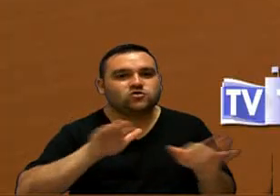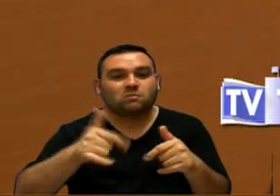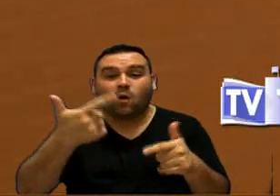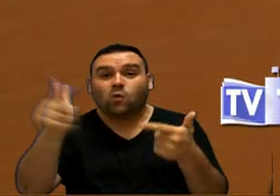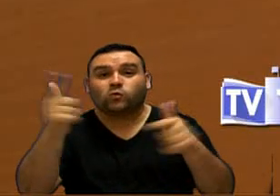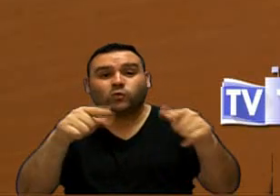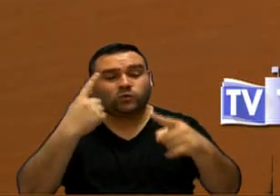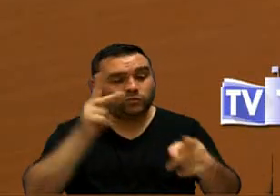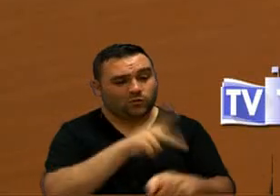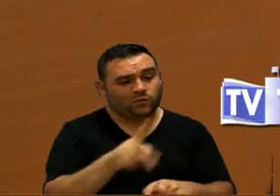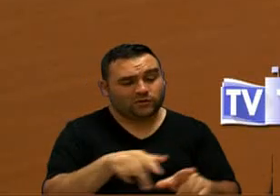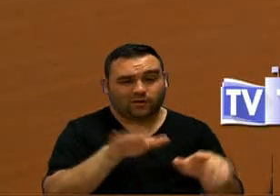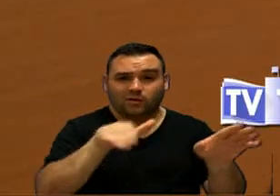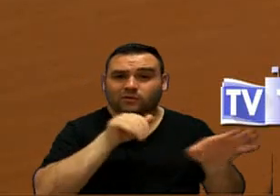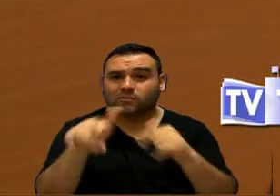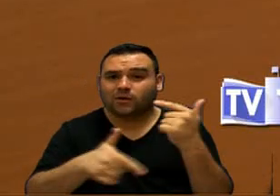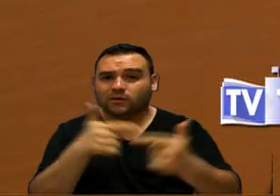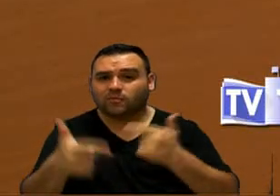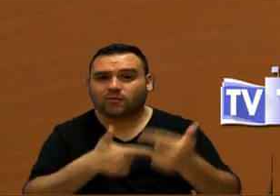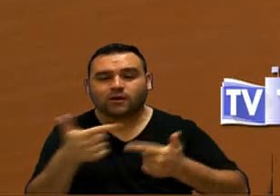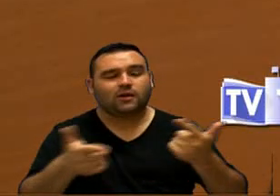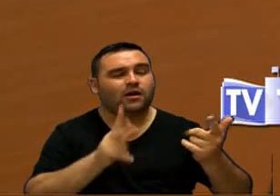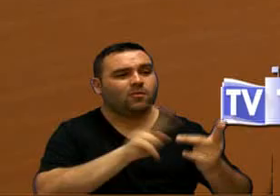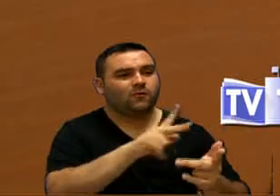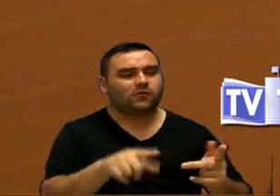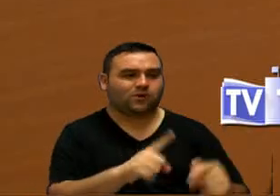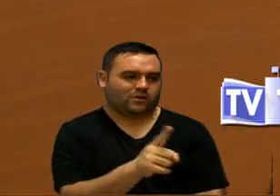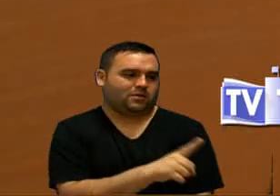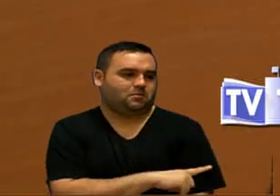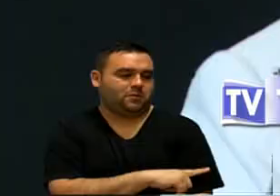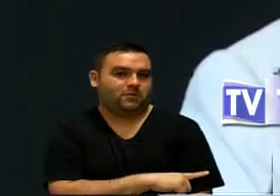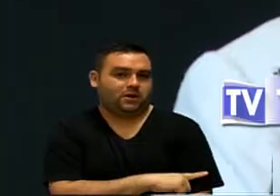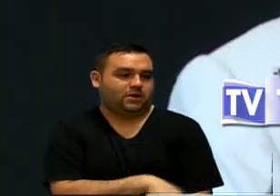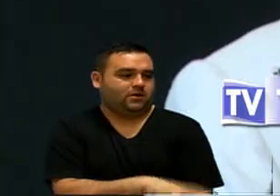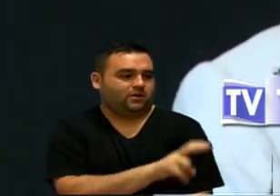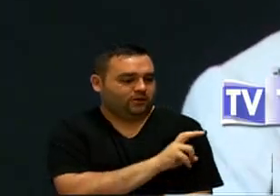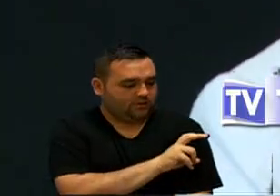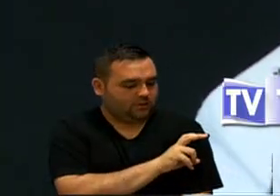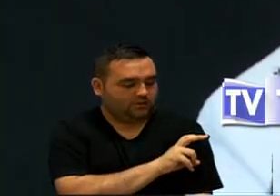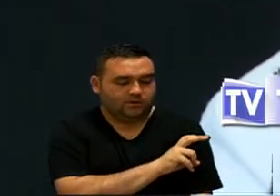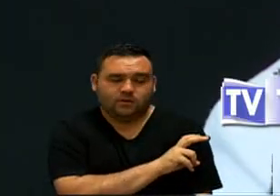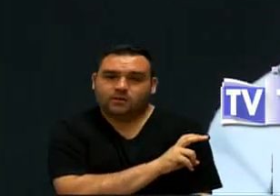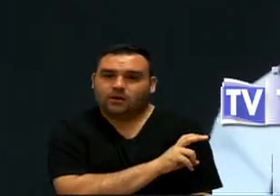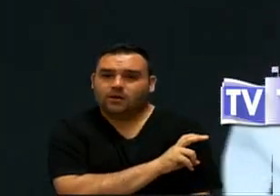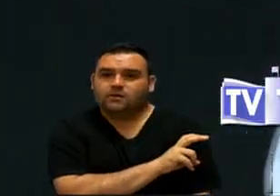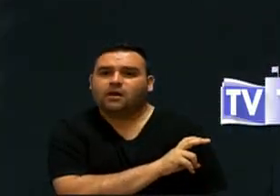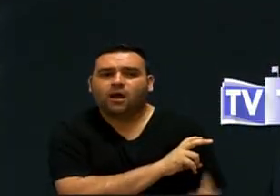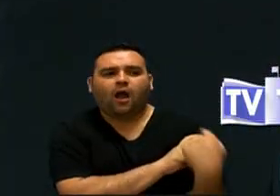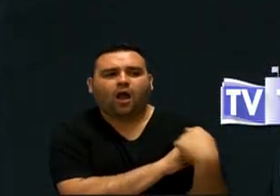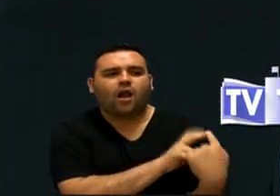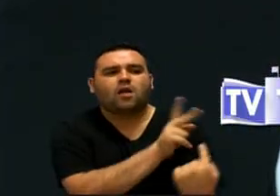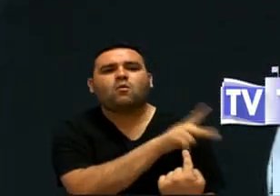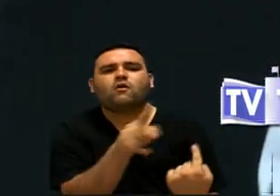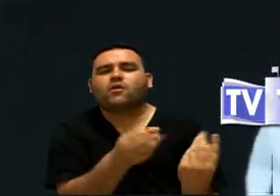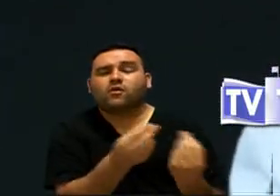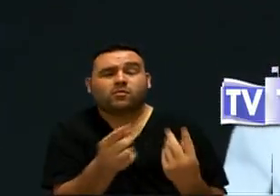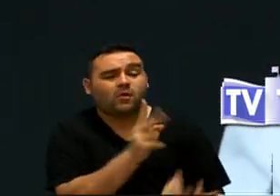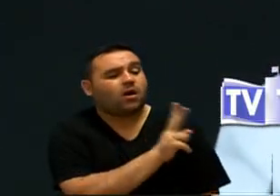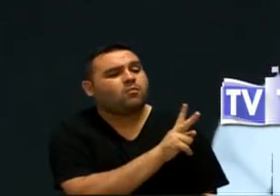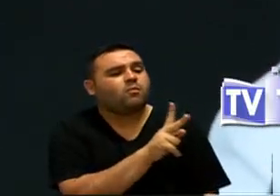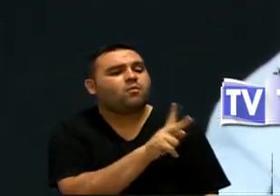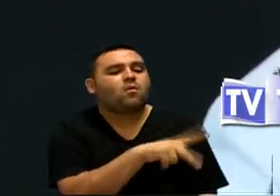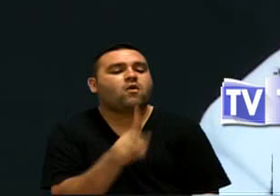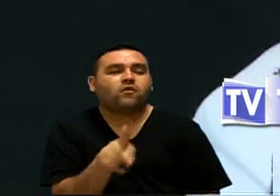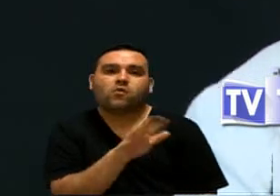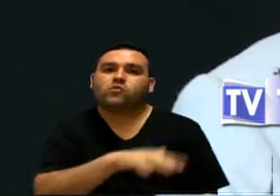mais professores. E os professores que lecionam do primeiro ao quinto ano, eles são professores